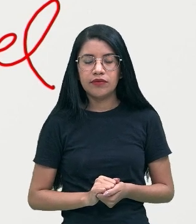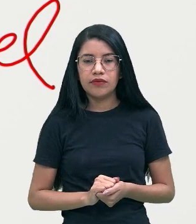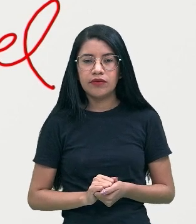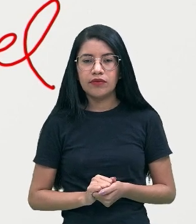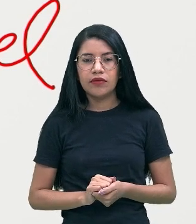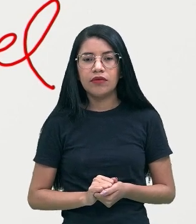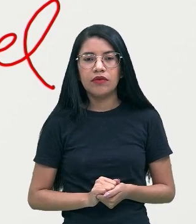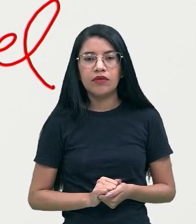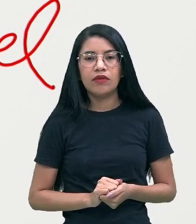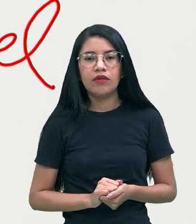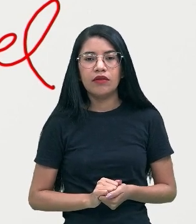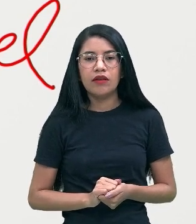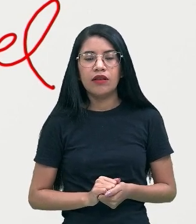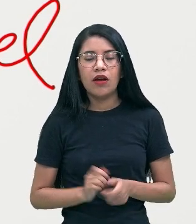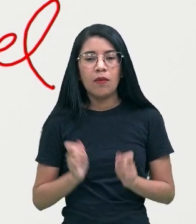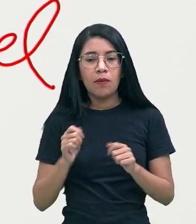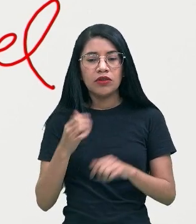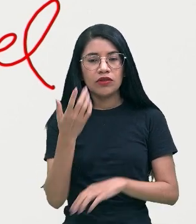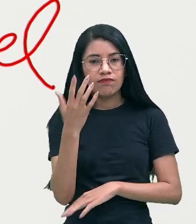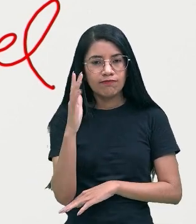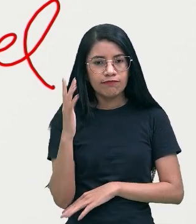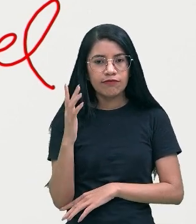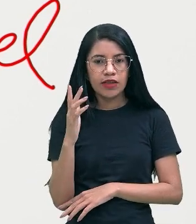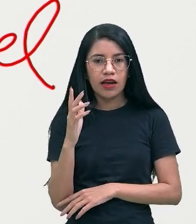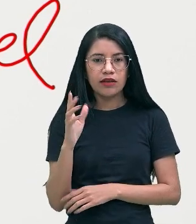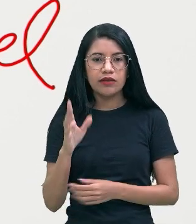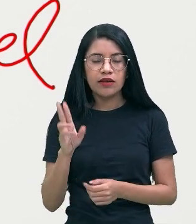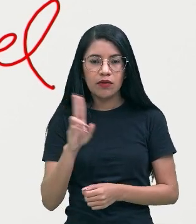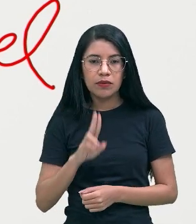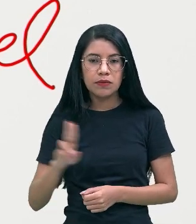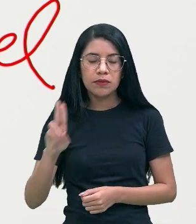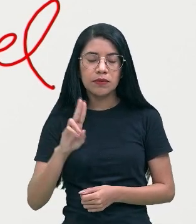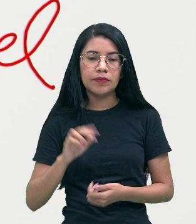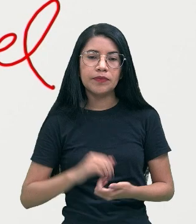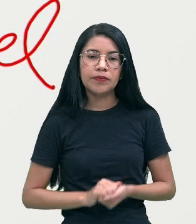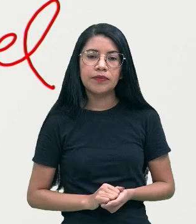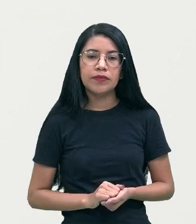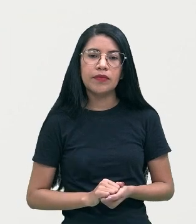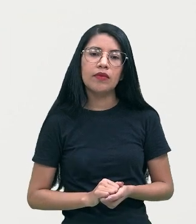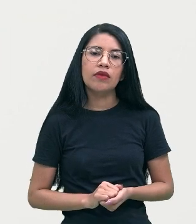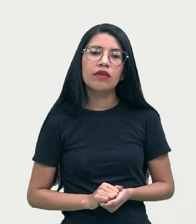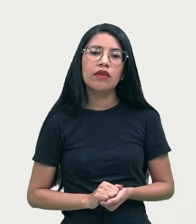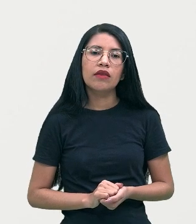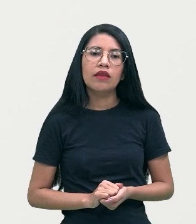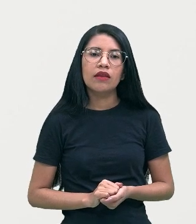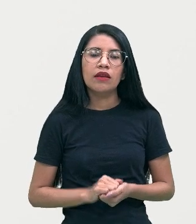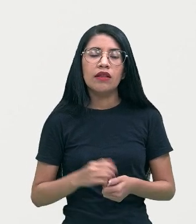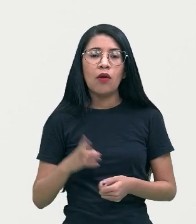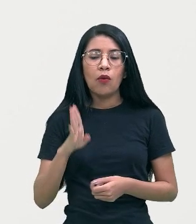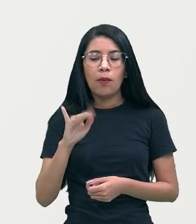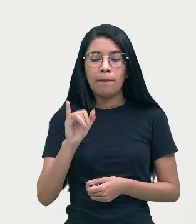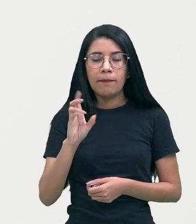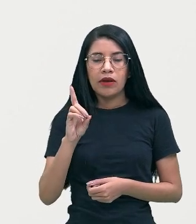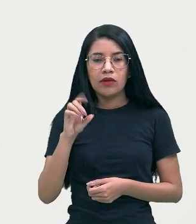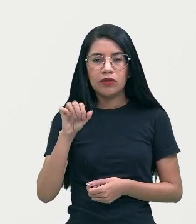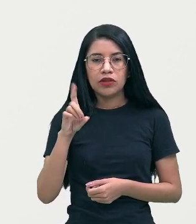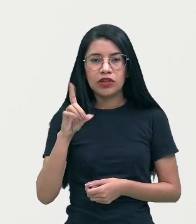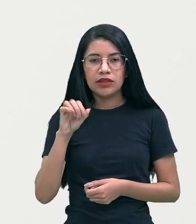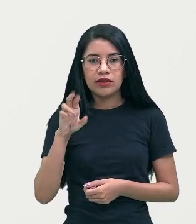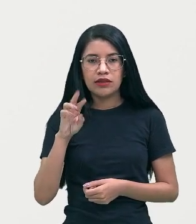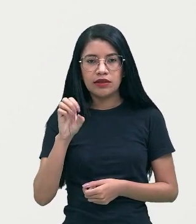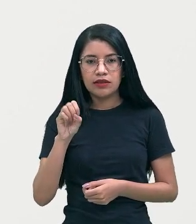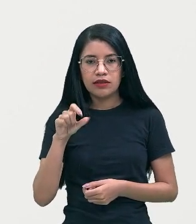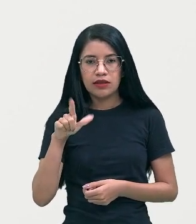de seres vegetais, ok? Muito bem. Vamos lá. O biodiesel e o etanol, que